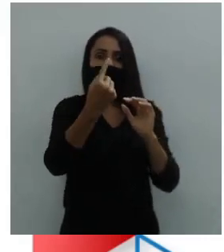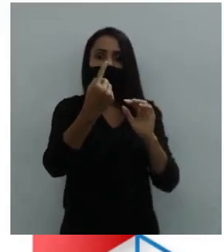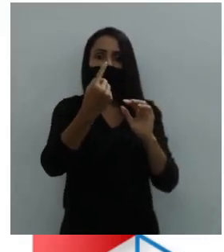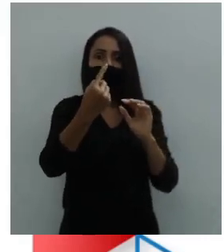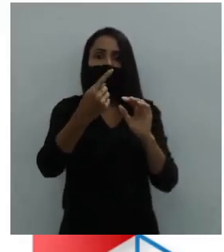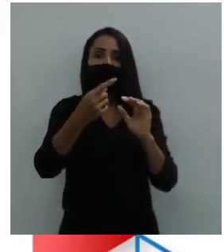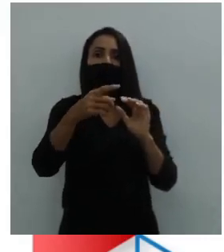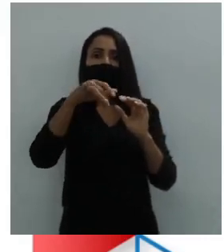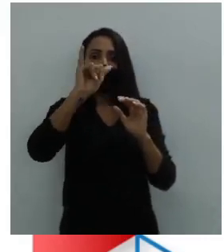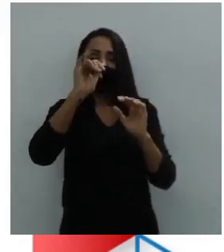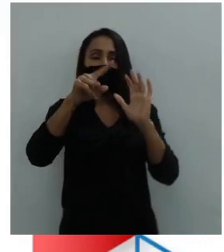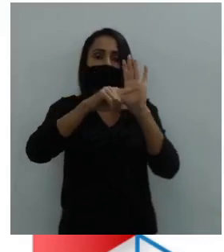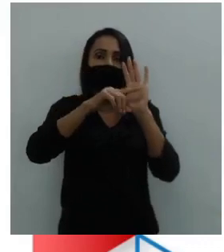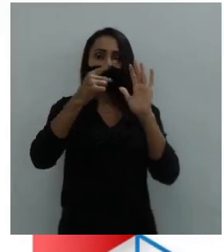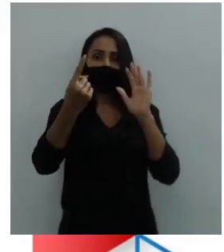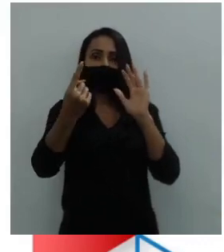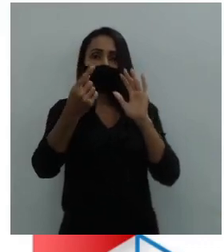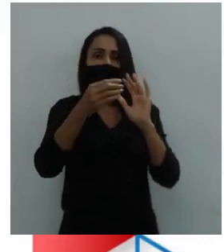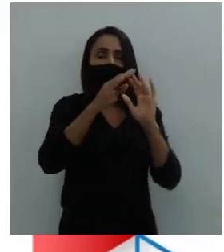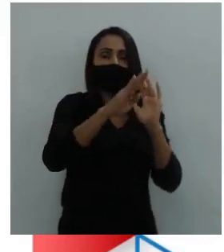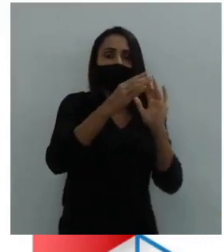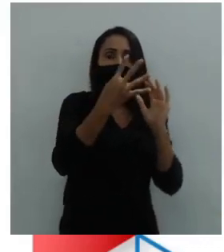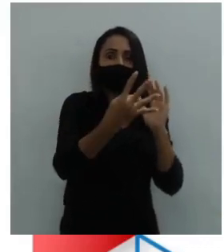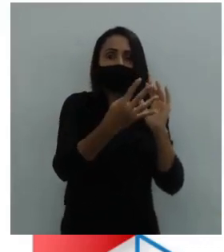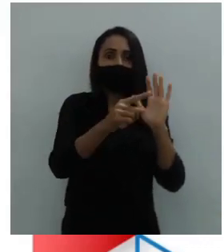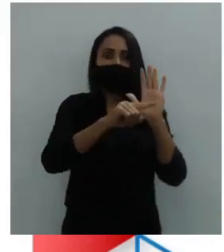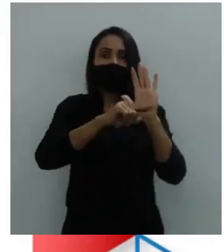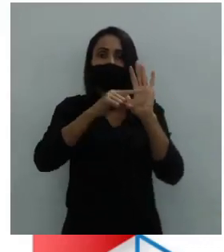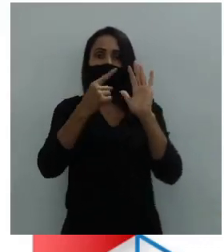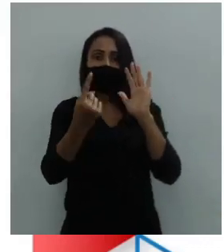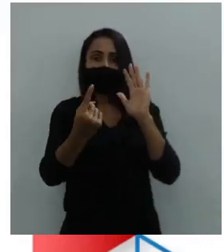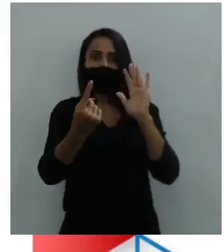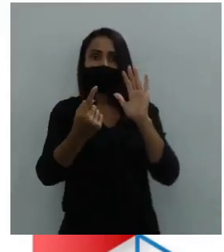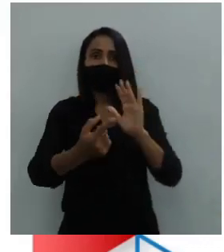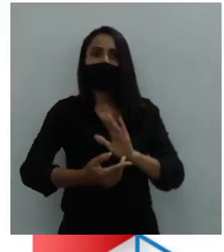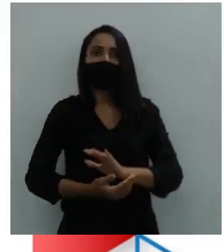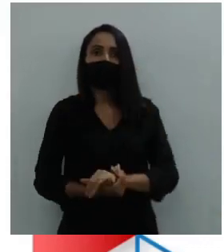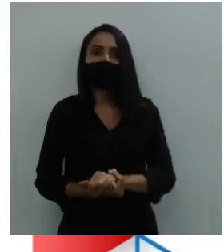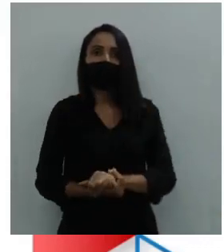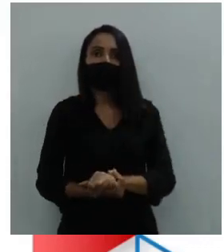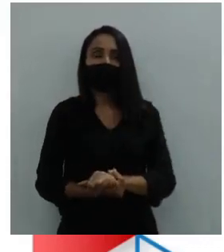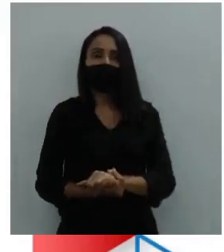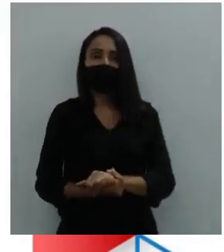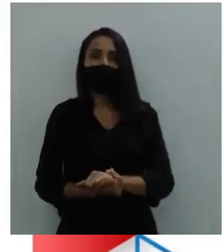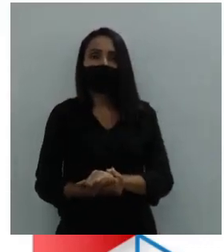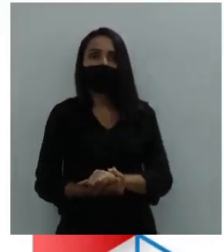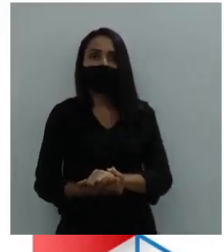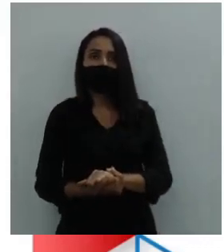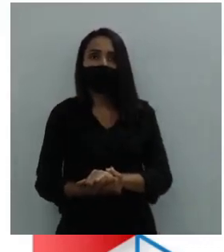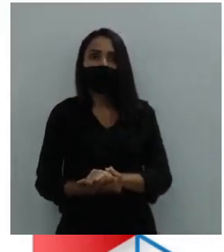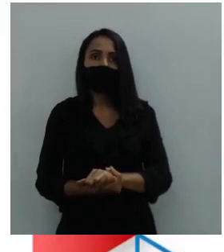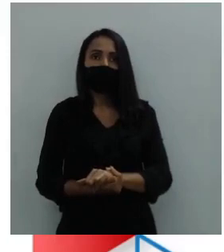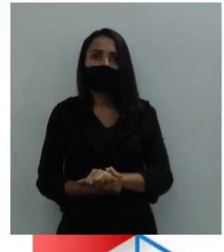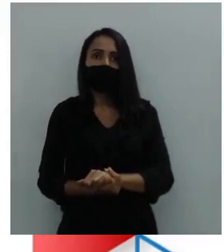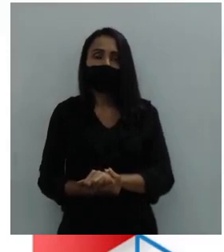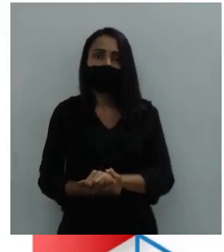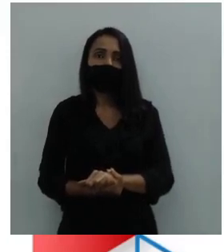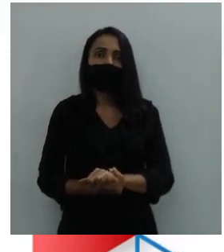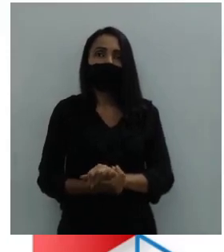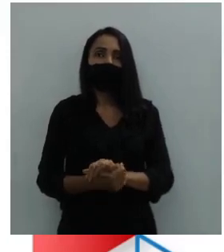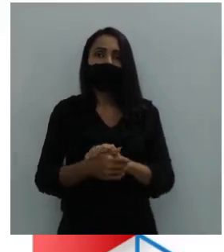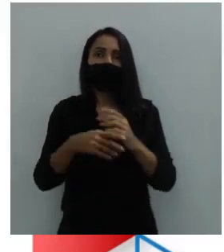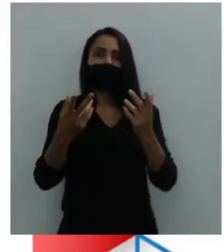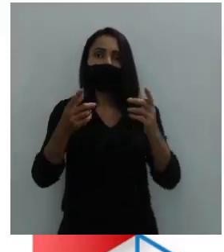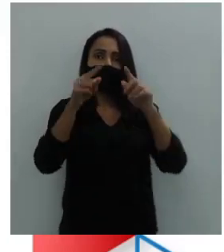menos 1, e B, 4 e menos 1, x vale 4, y menos 1, são vértices